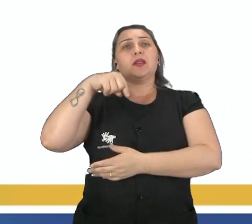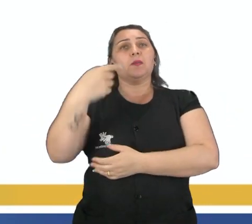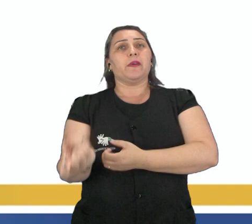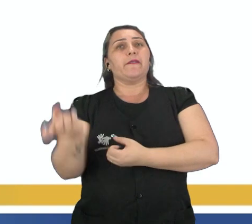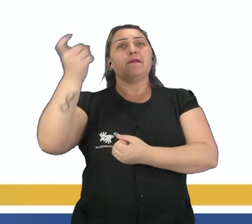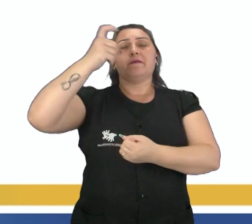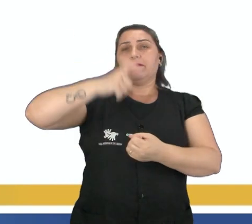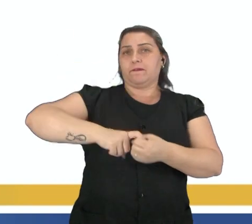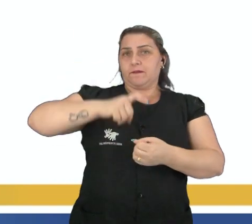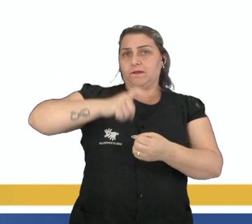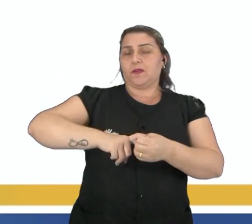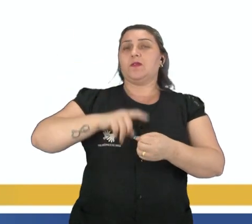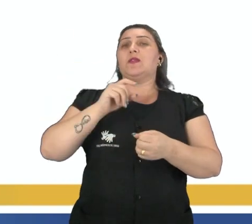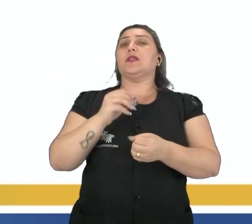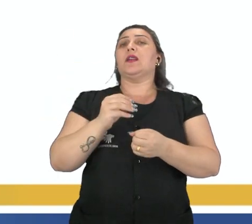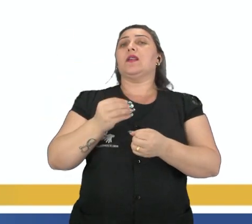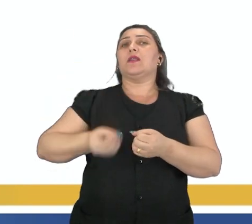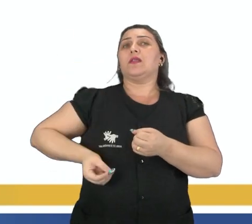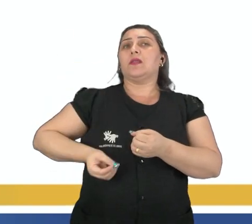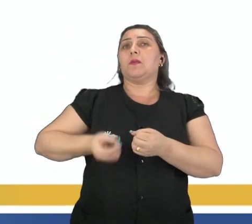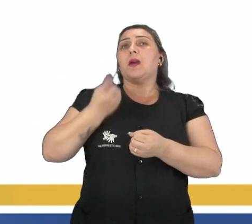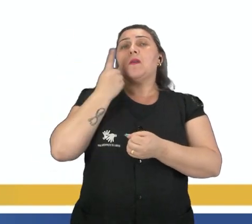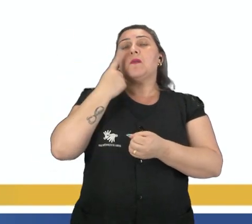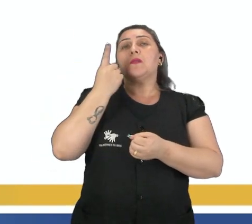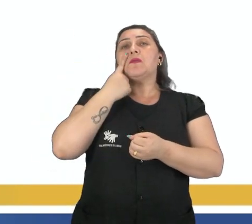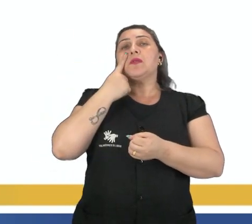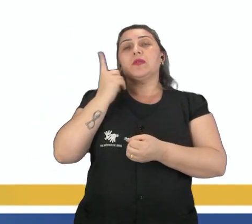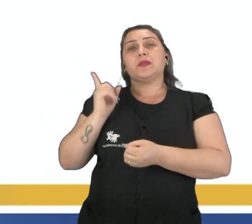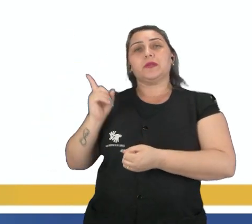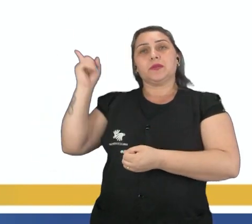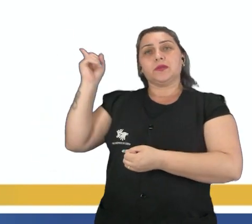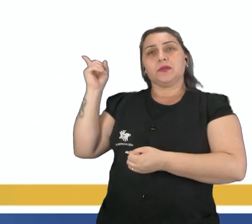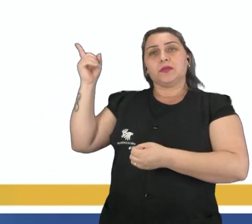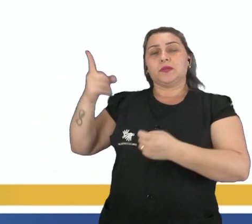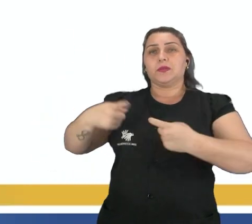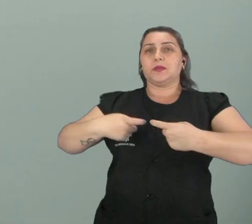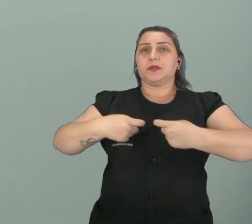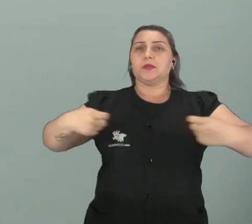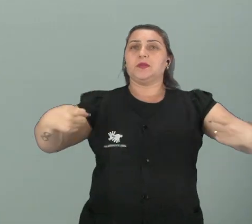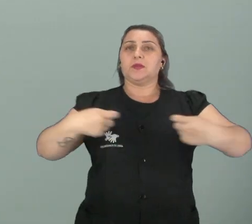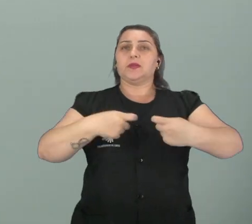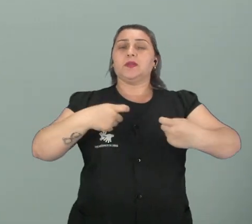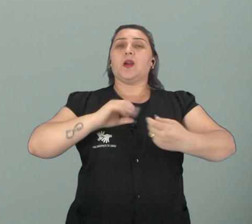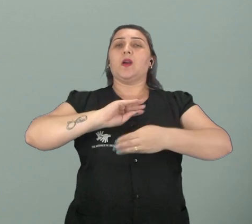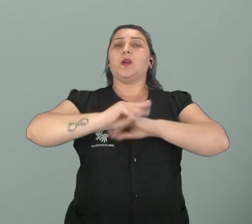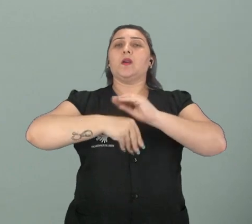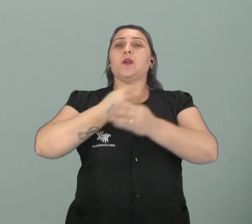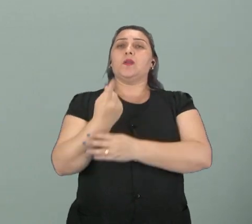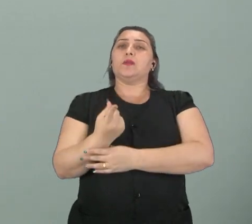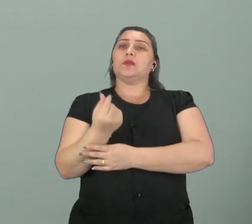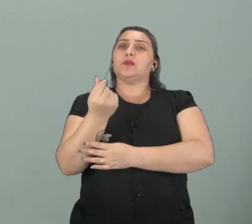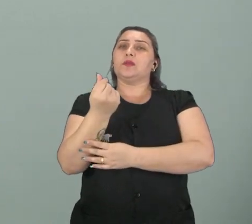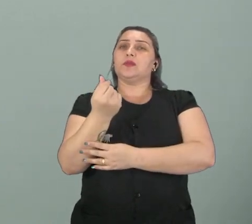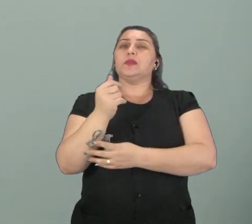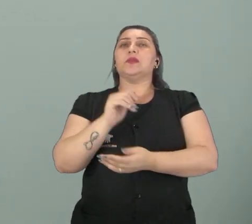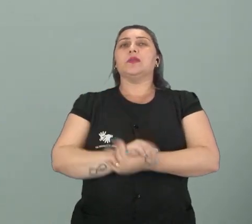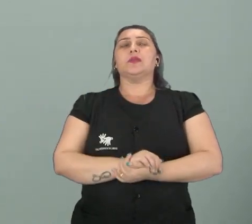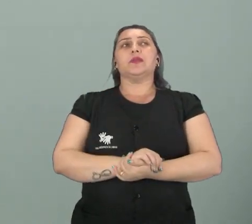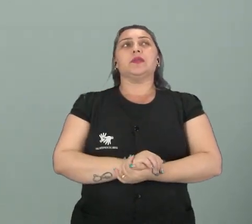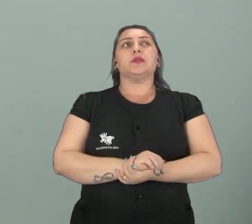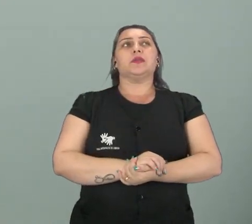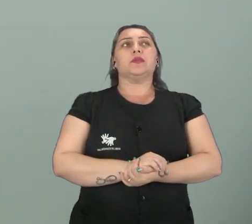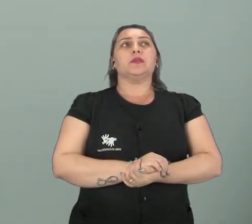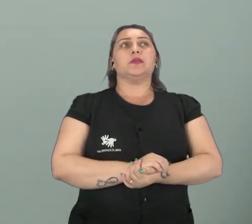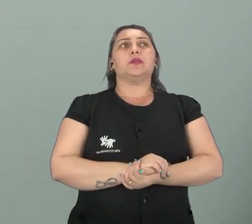depois voltam à medida que você solta. Você observa isso, por exemplo, com aquelas ligas que às vezes vem acompanhado com notas